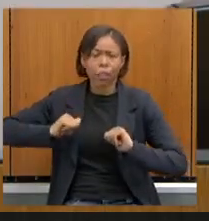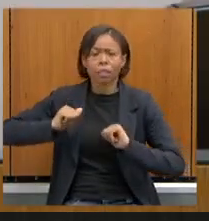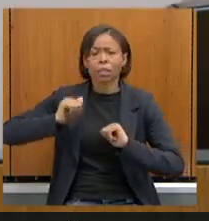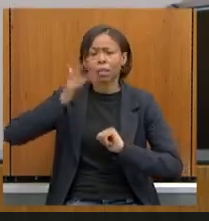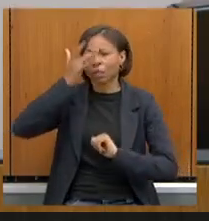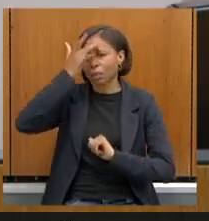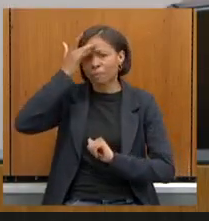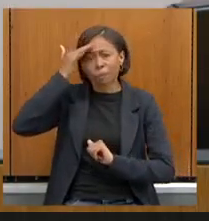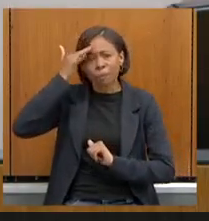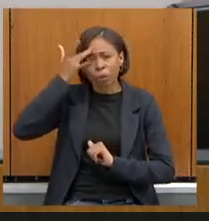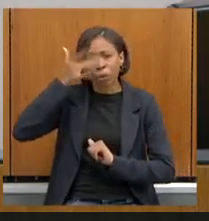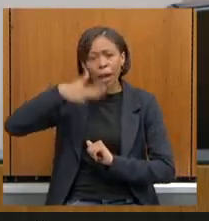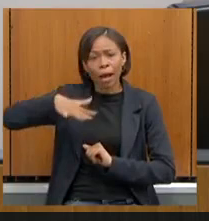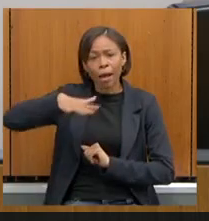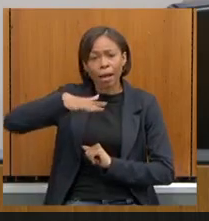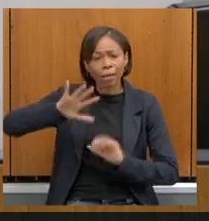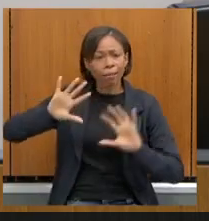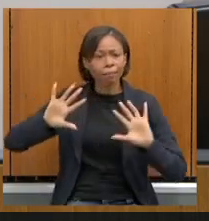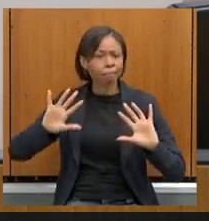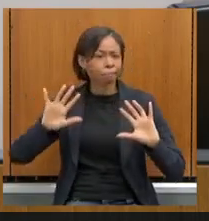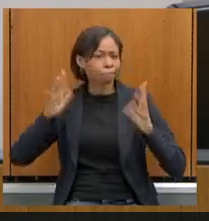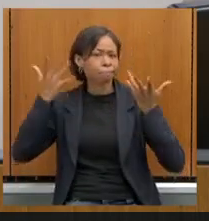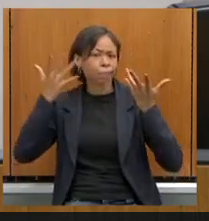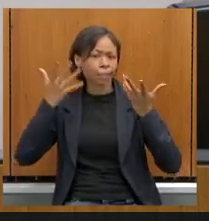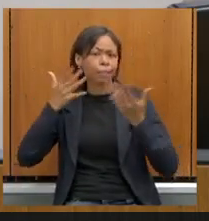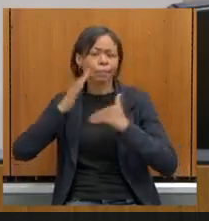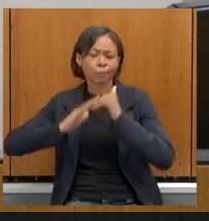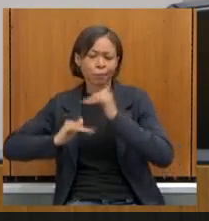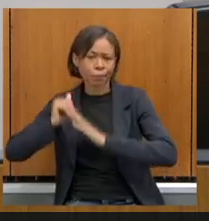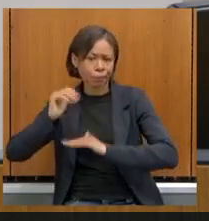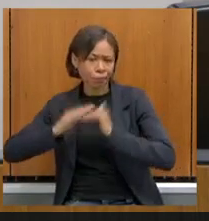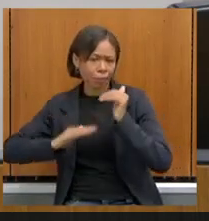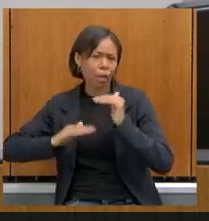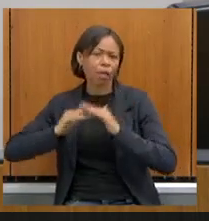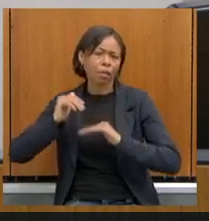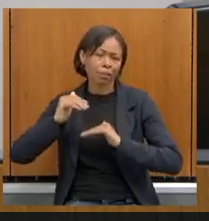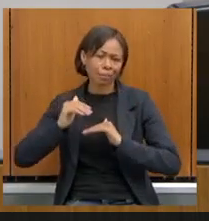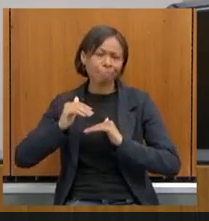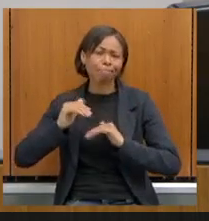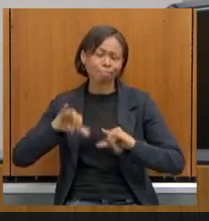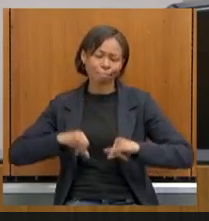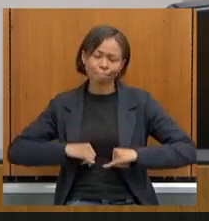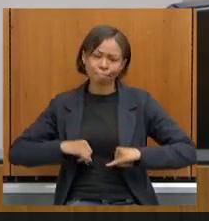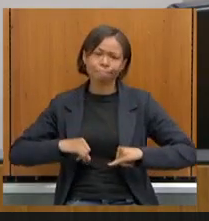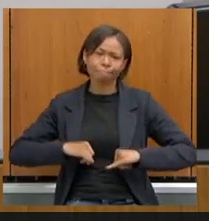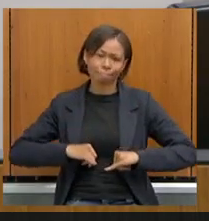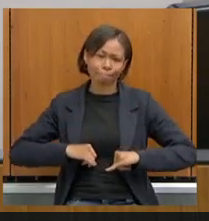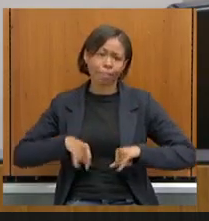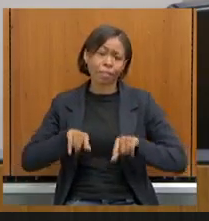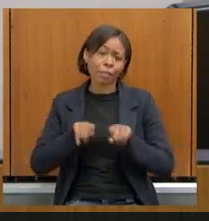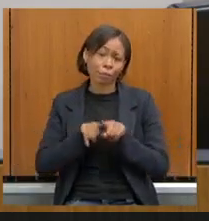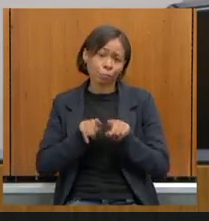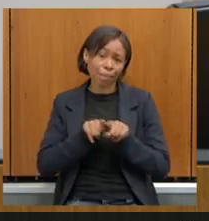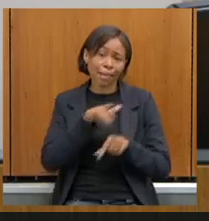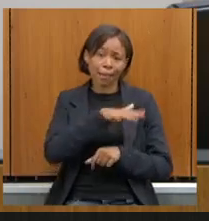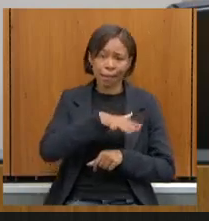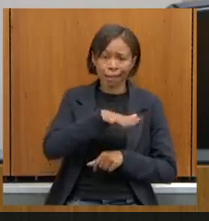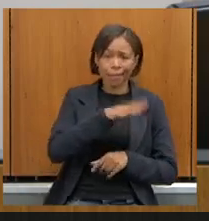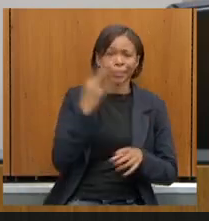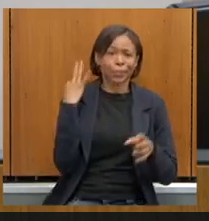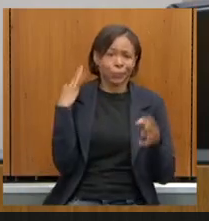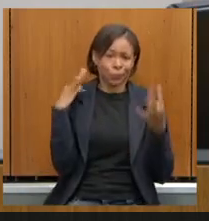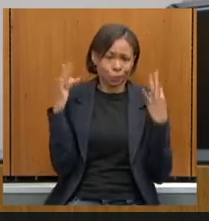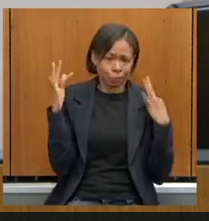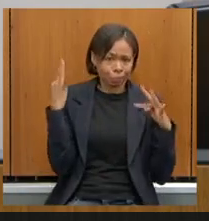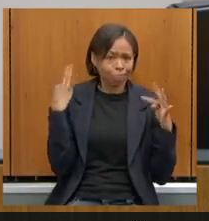de eventos técnicos, e, por outro lado, também no turismo, da mesma forma.